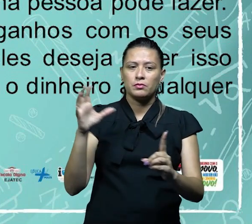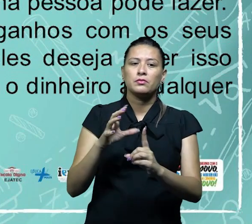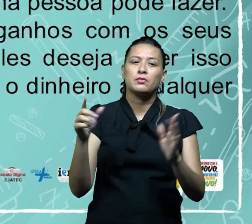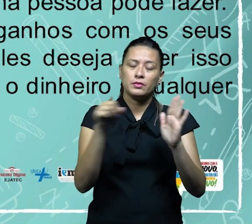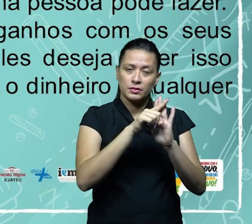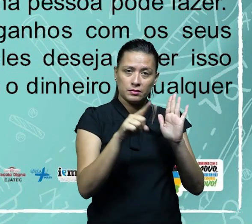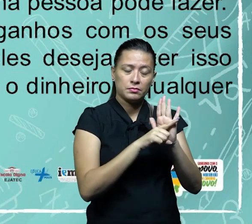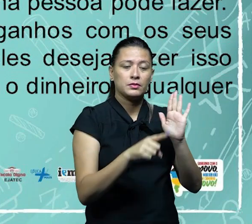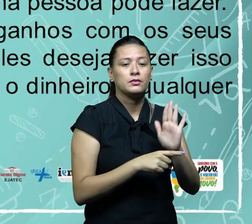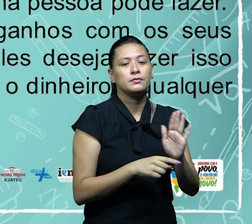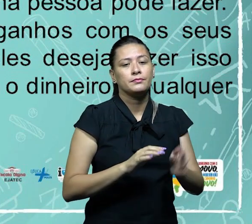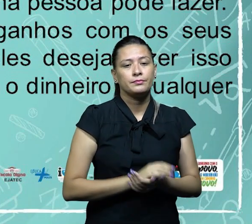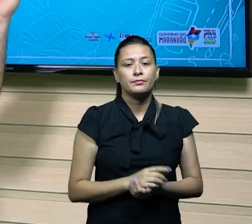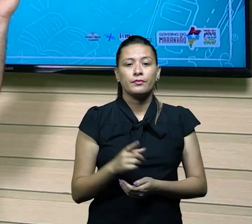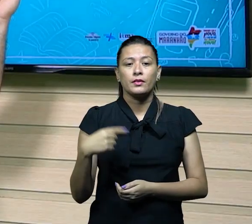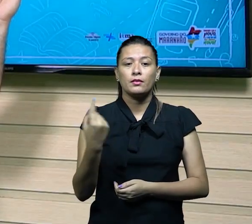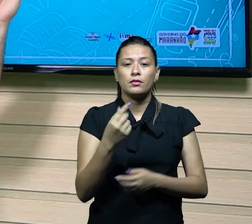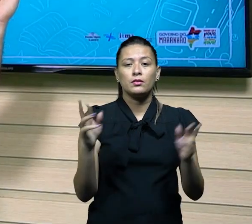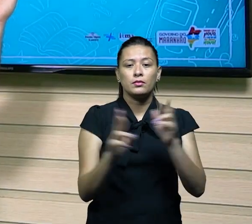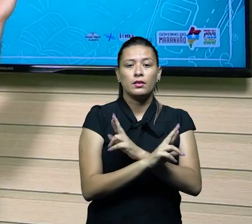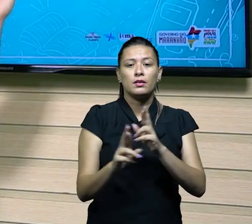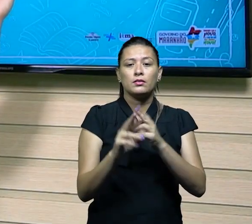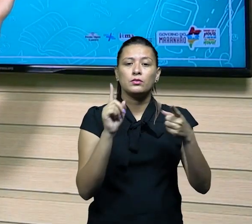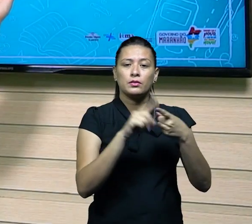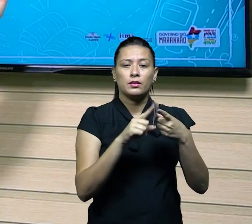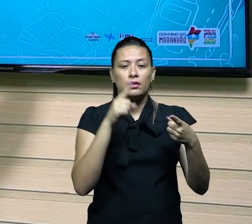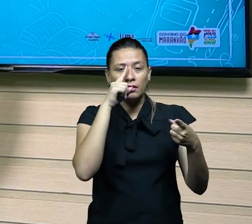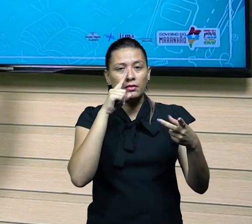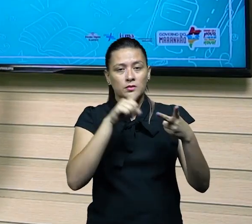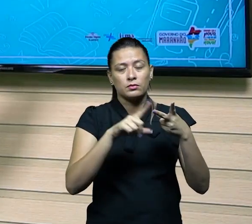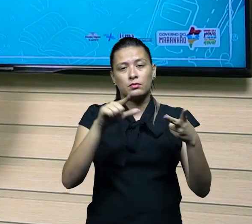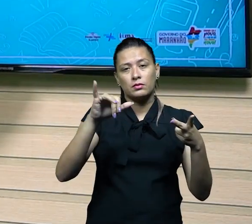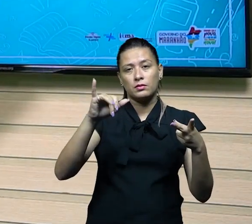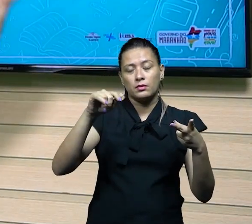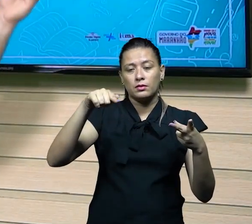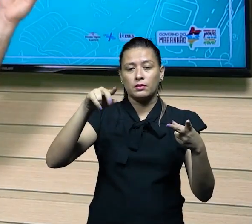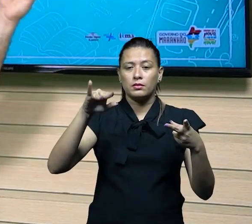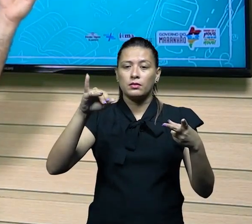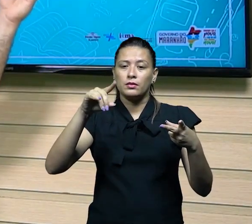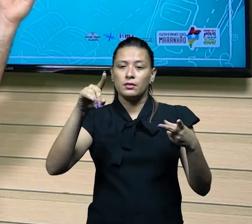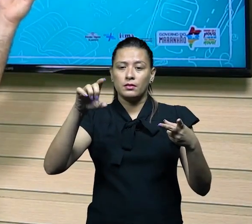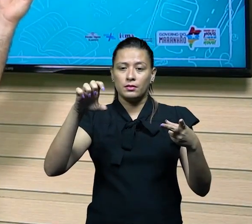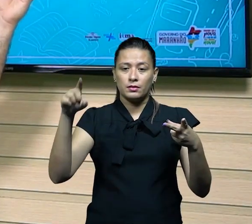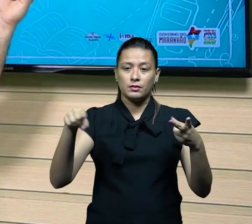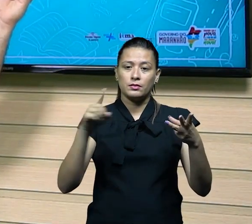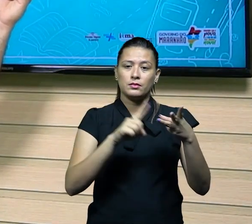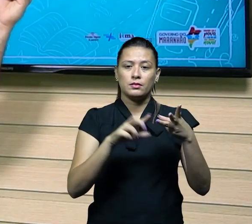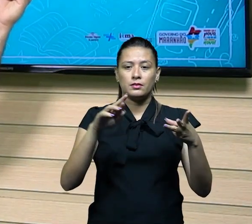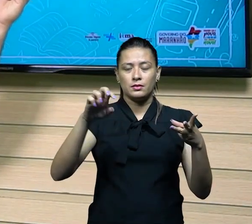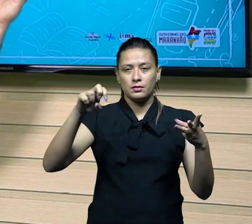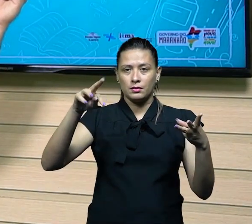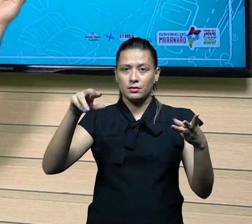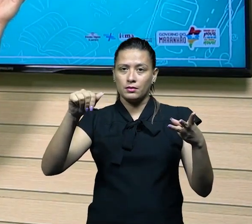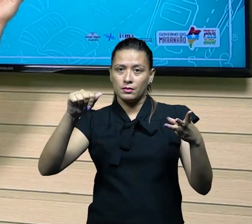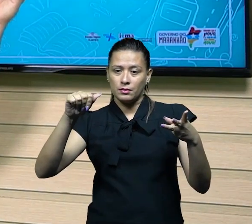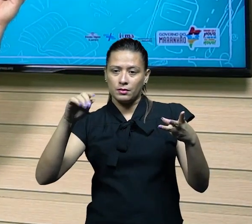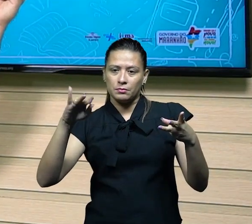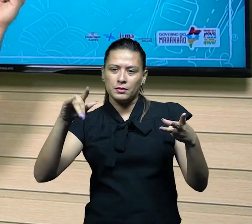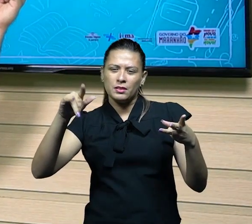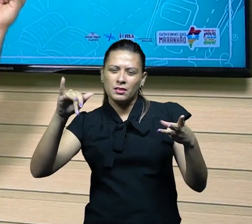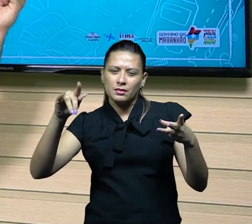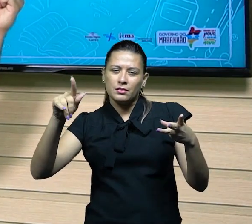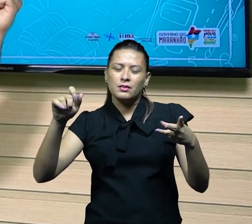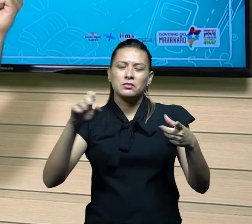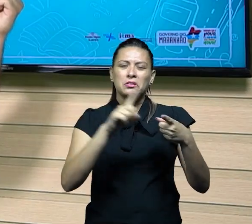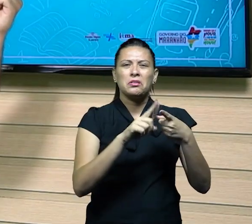rentabilidade. Risco é quanto aquilo vai me gerar de arriscado, se vale a pena eu investir ou não. Liquidez, quanto tempo eu vou ter retorno daquele dinheiro? Se eu